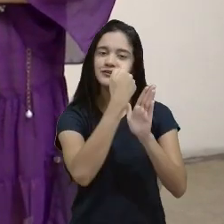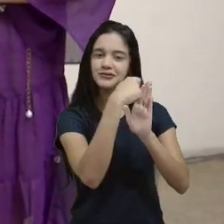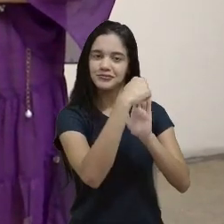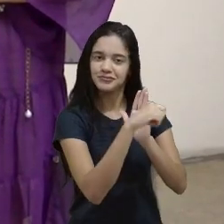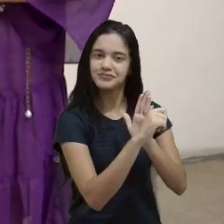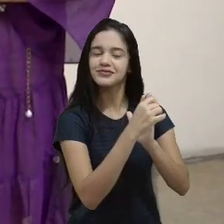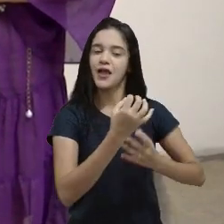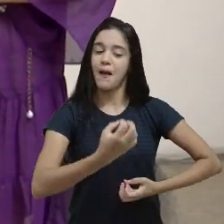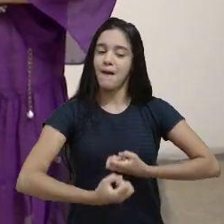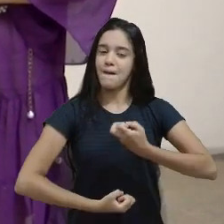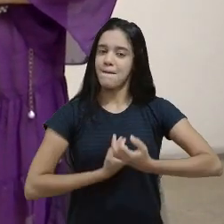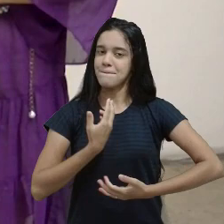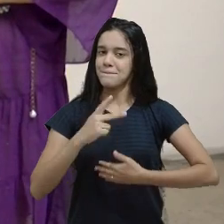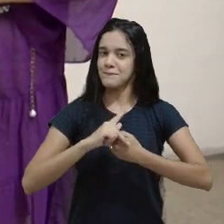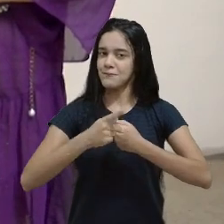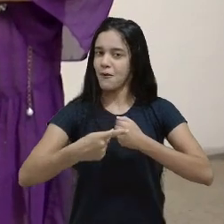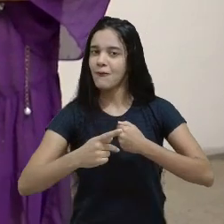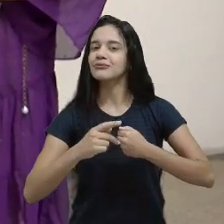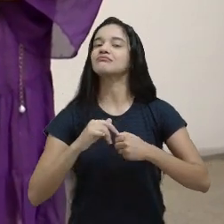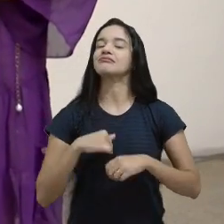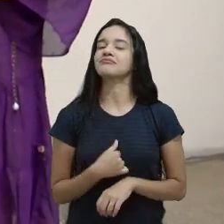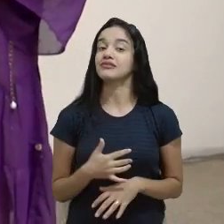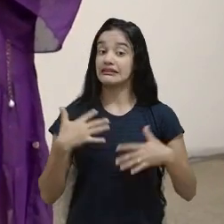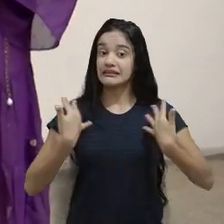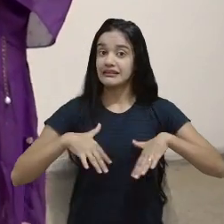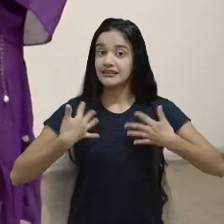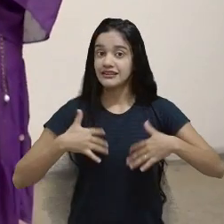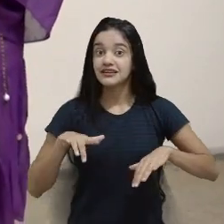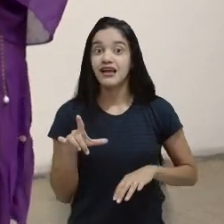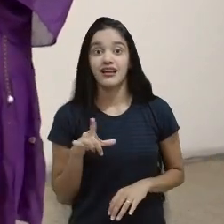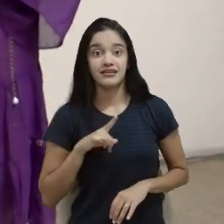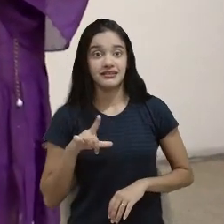e poetisa, não é? Que tem tanto